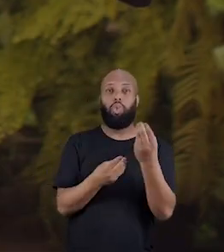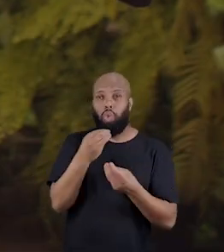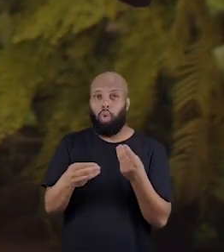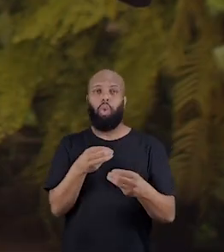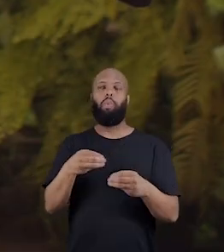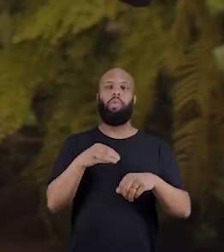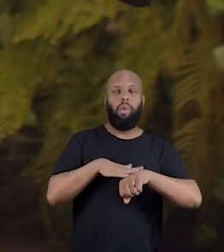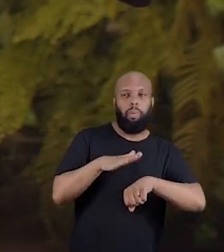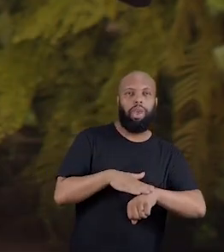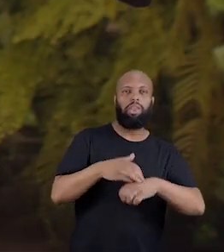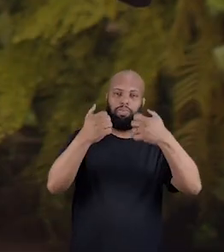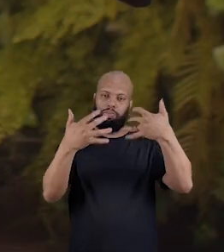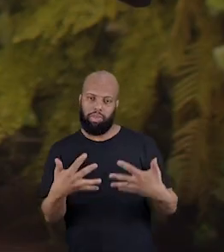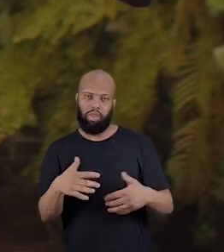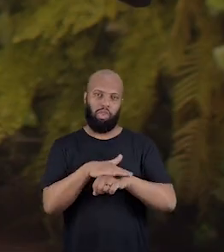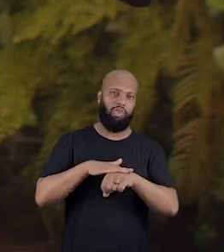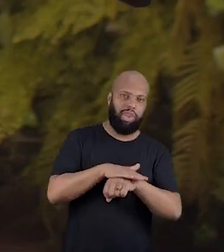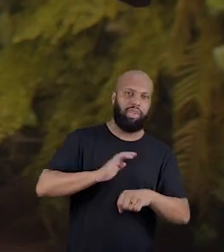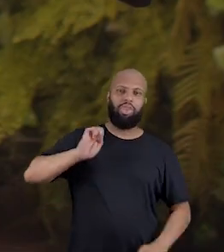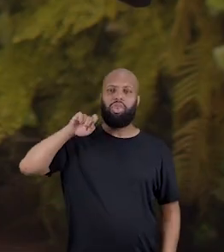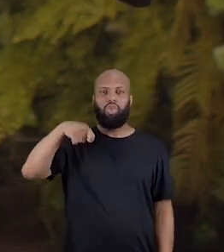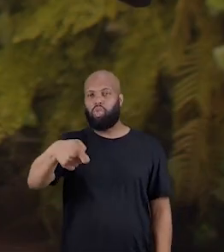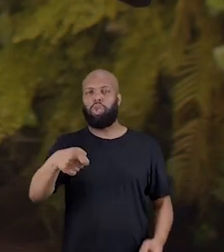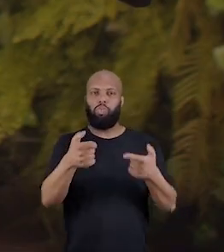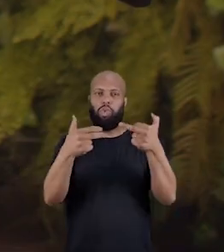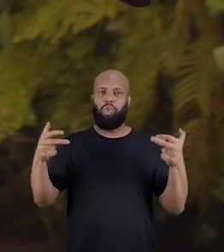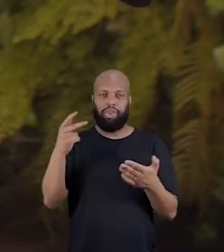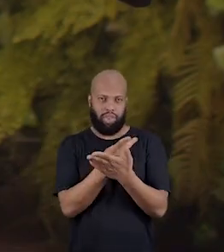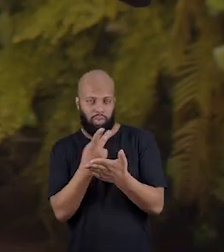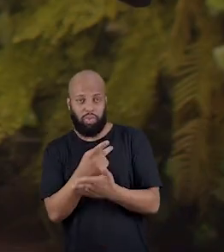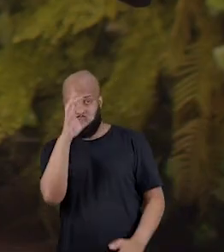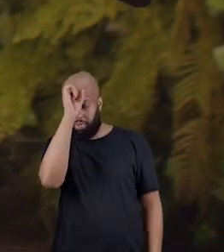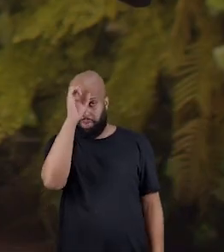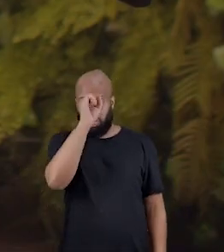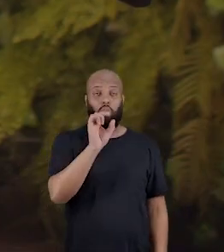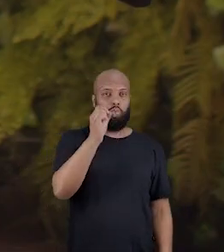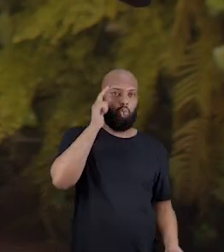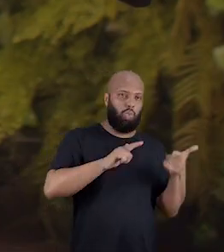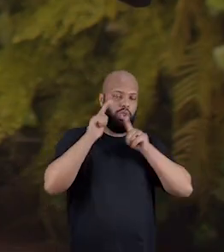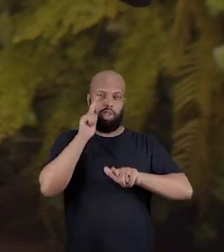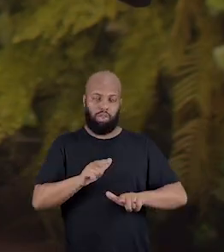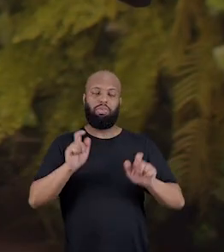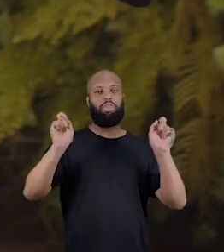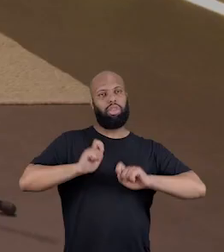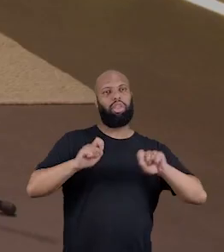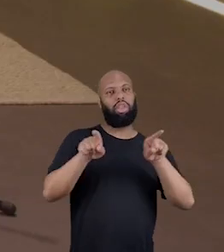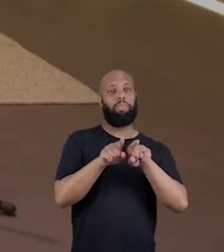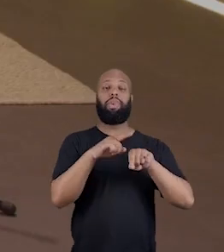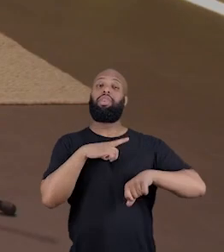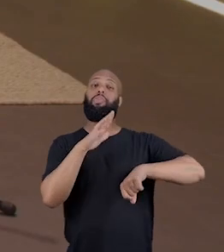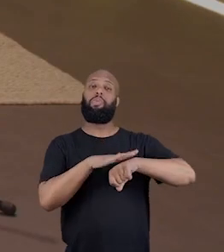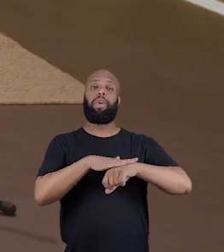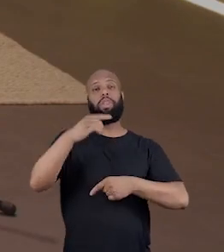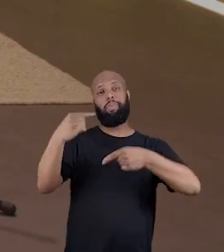cria talvez uma cerimônia para falar ali, olha, hoje vamos falar só de coisas que a gente errou e que a gente aprendeu com isso. Que aprendizados a gente tirou? Então, dá para